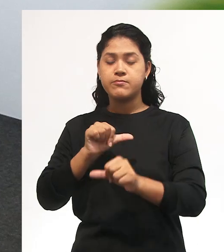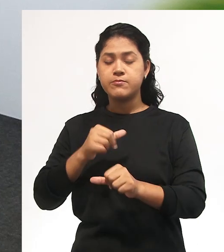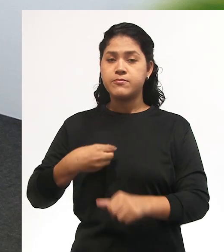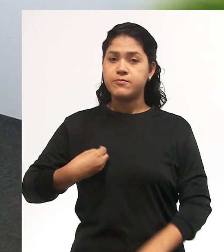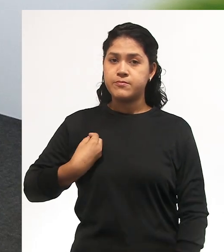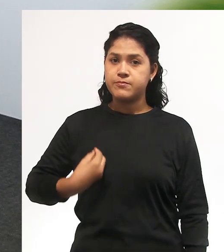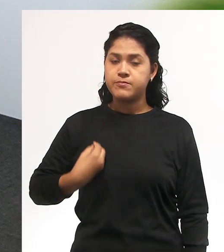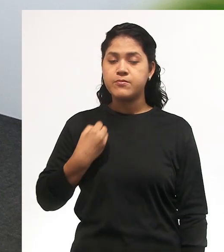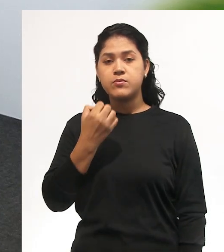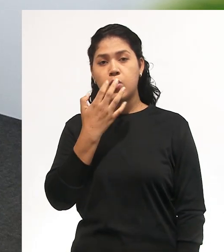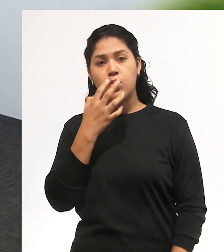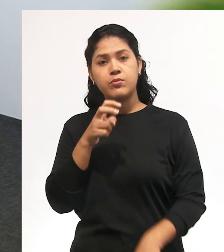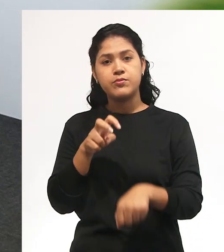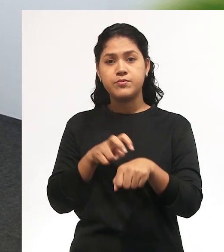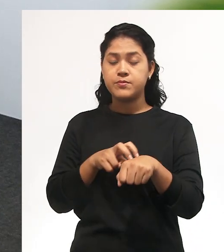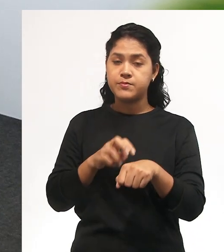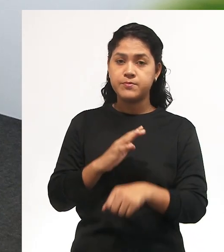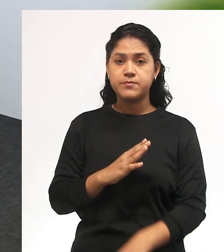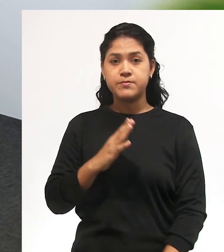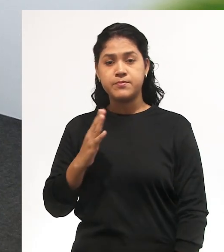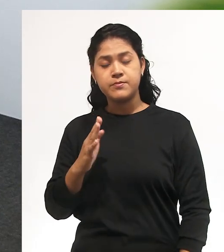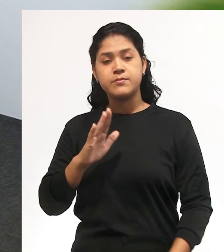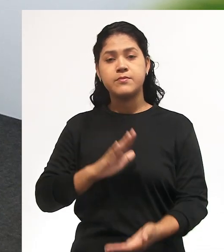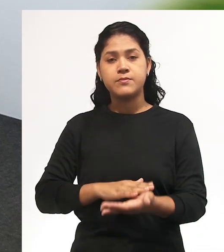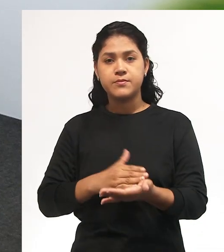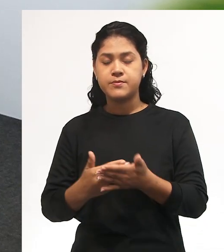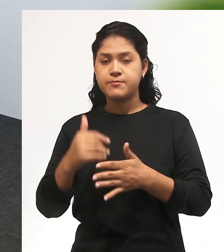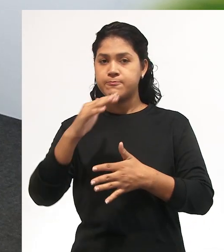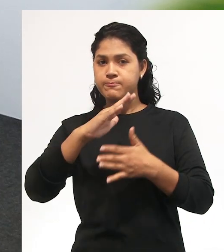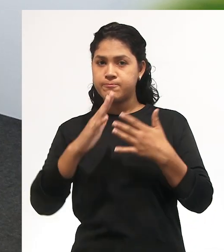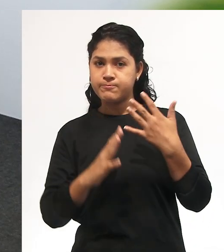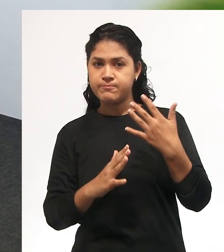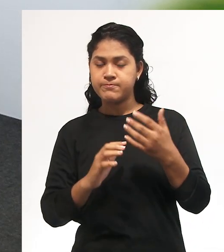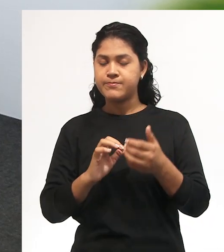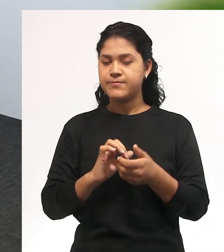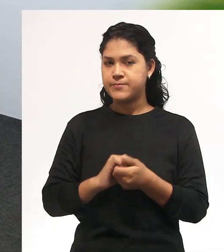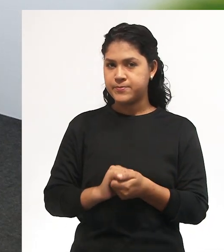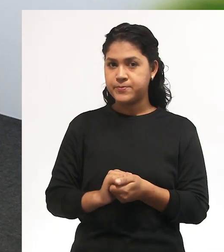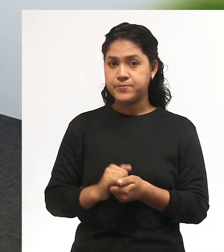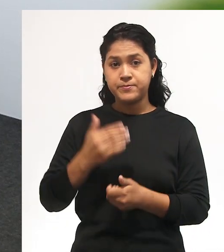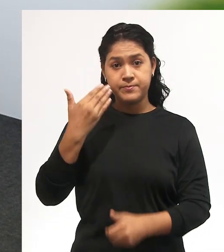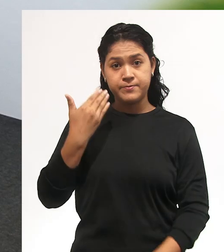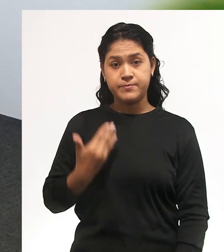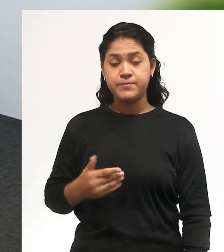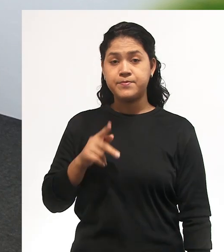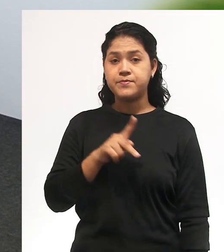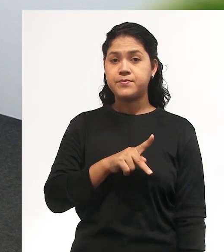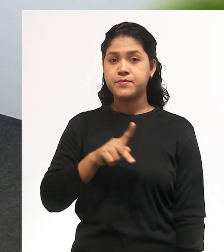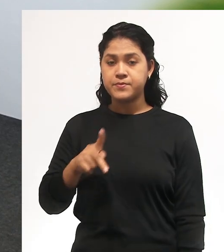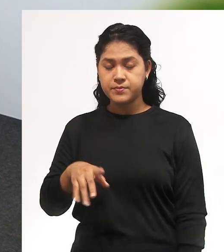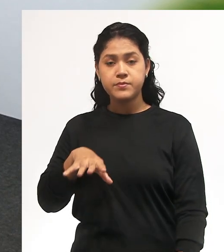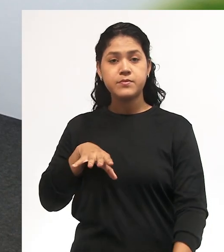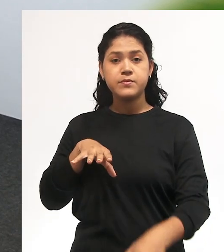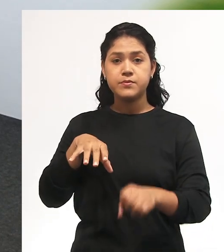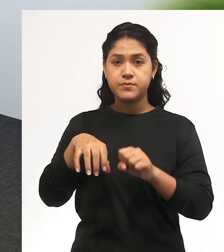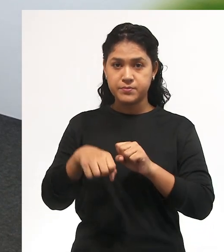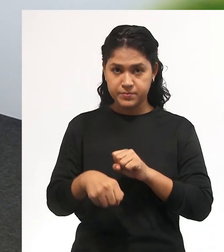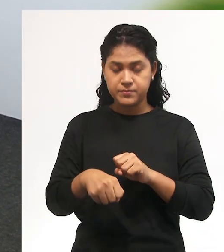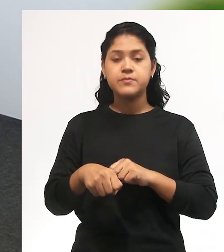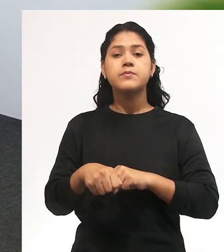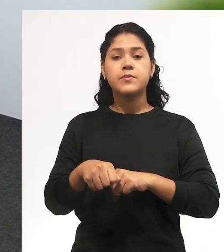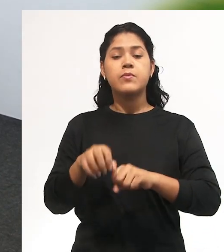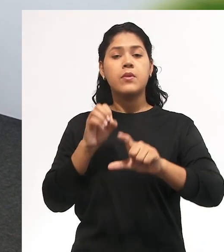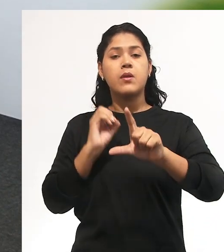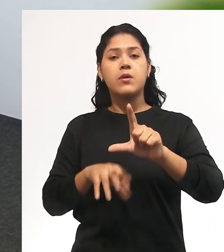cor verde e a meu lado a intérprete de Libras. Enquanto professora, eu sou licenciada